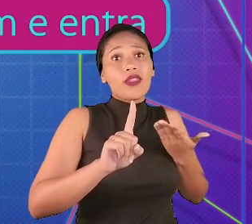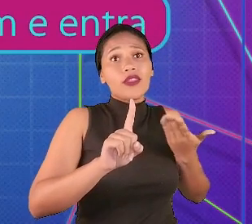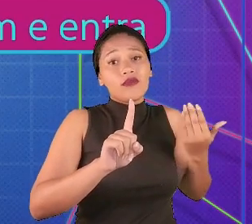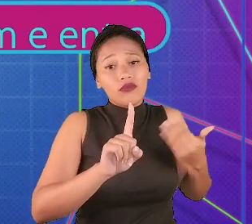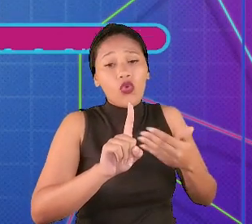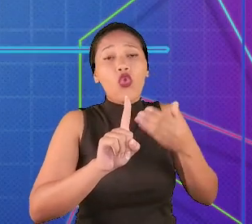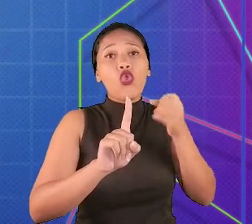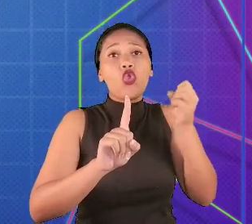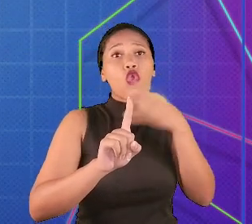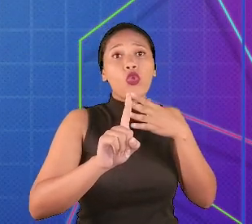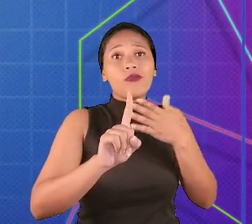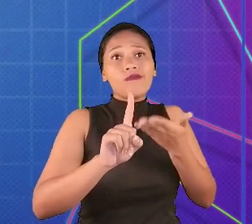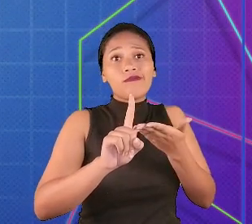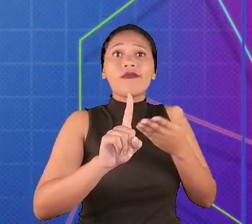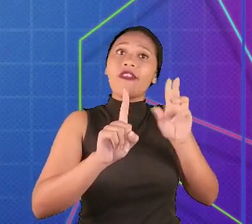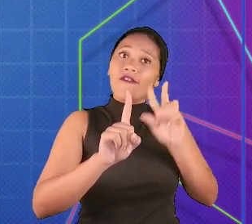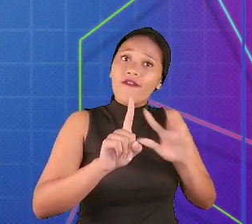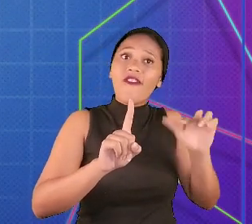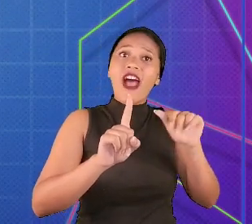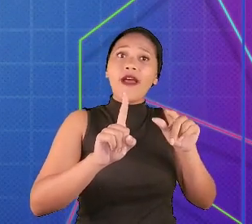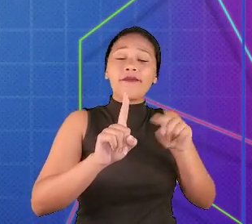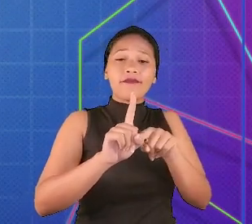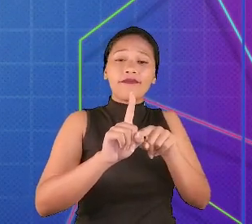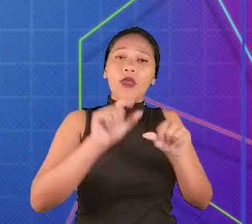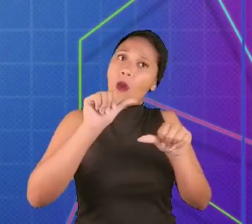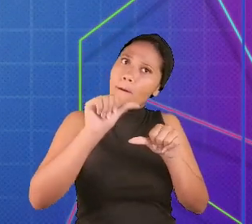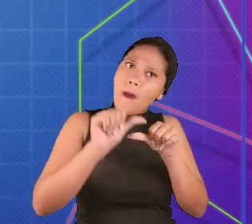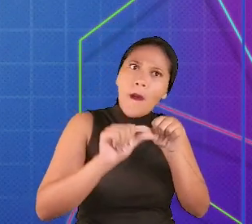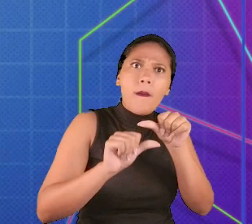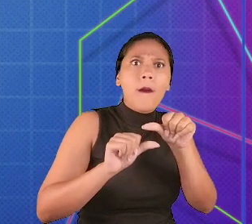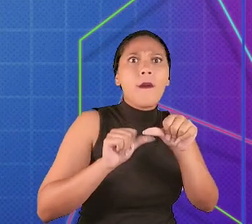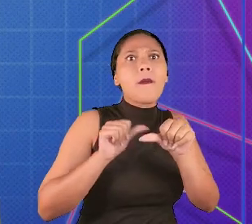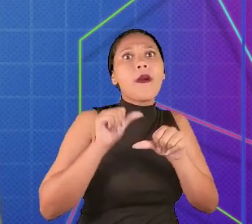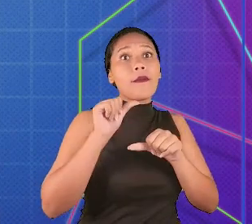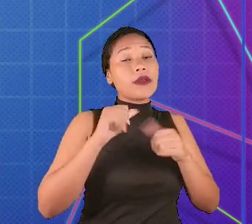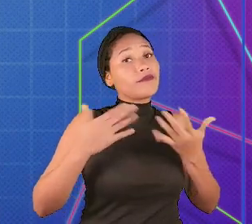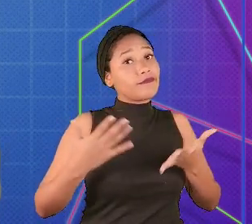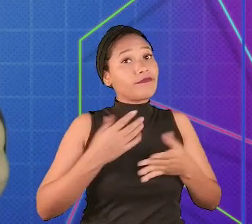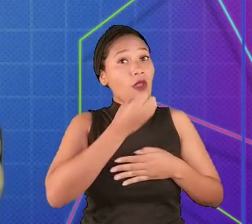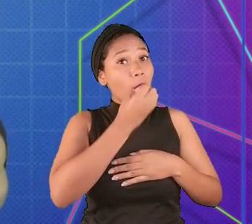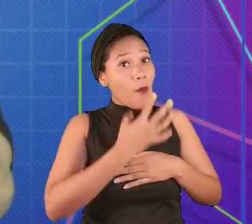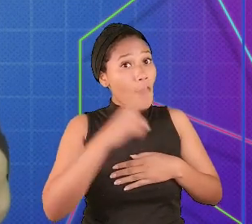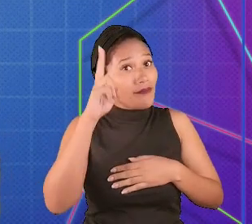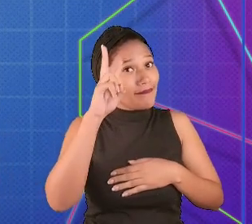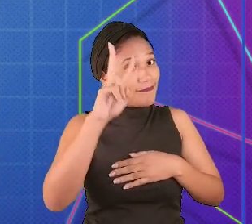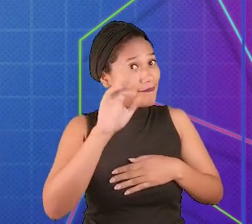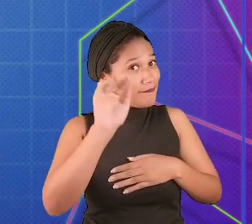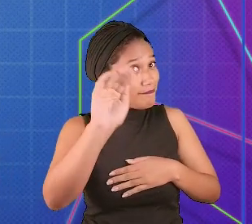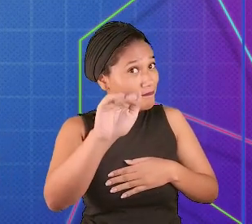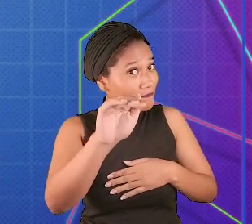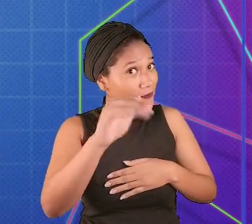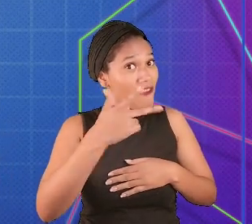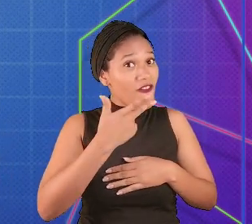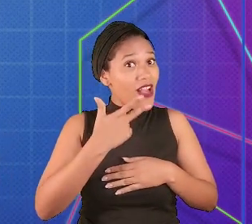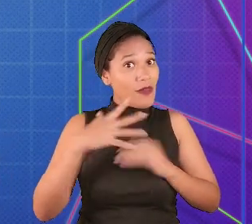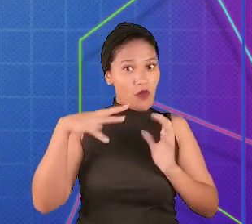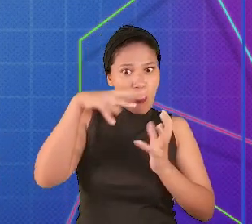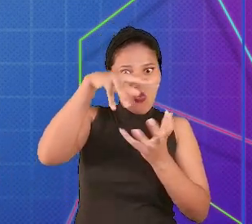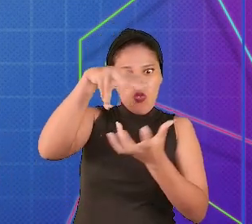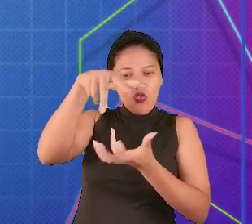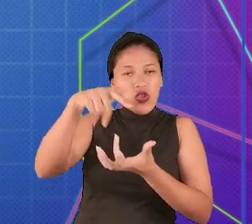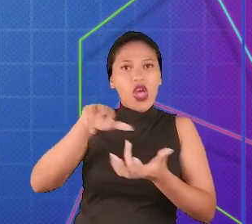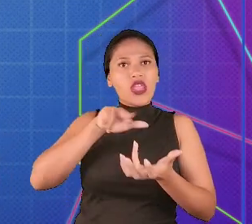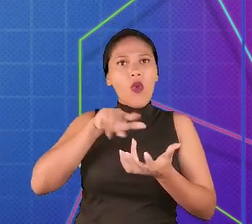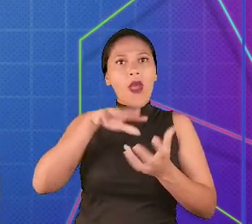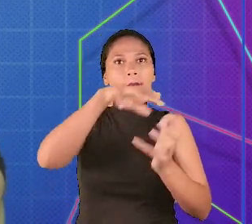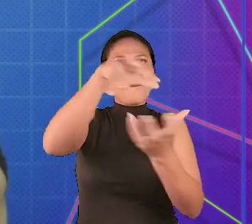mundo extraordinário, que vai levar o meu personagem a se transformar. Galera, é bom ressaltar que quando a gente fala de mundo,